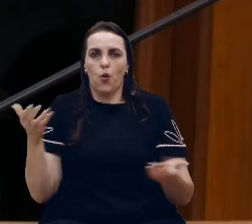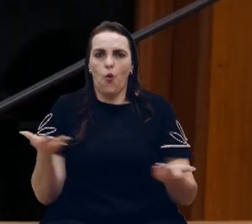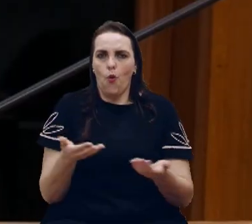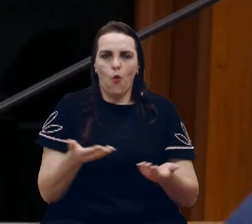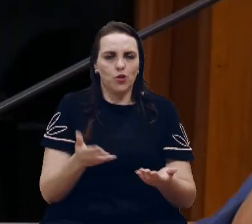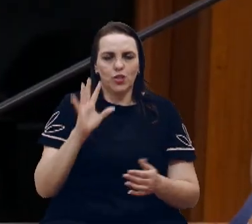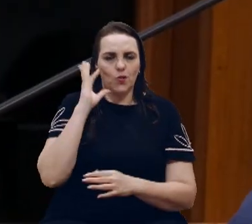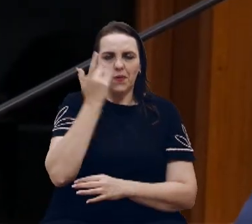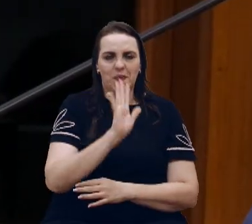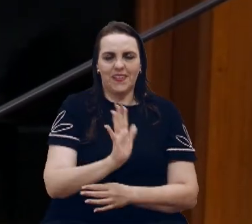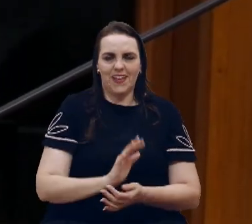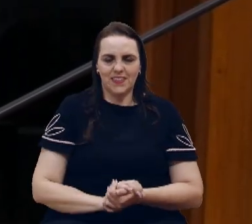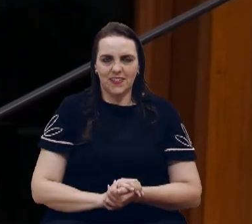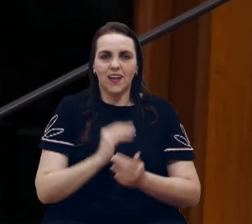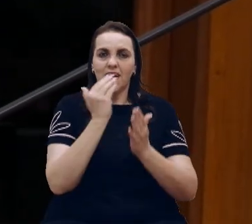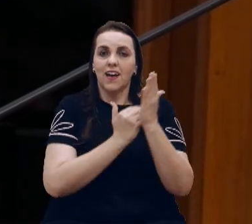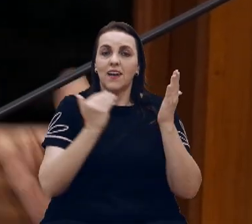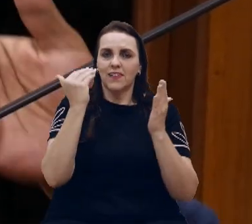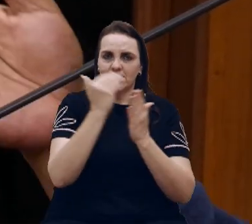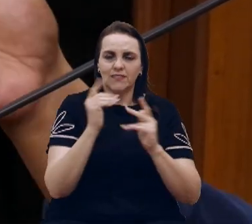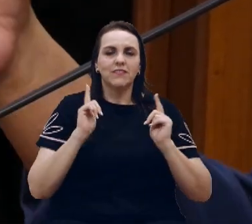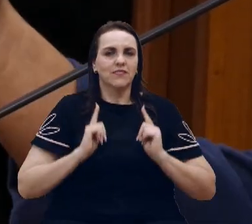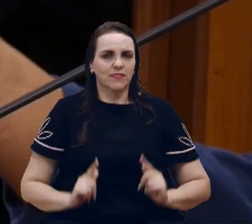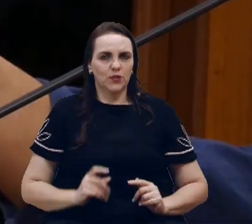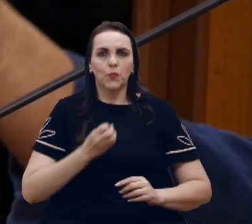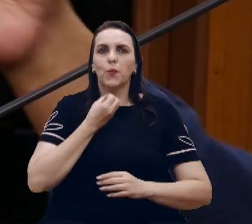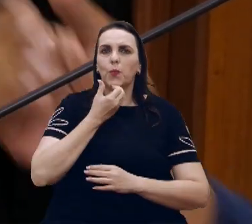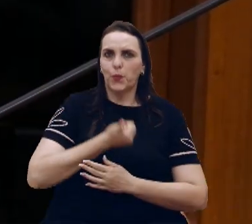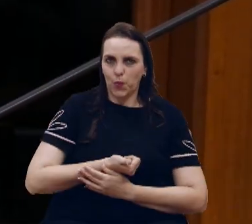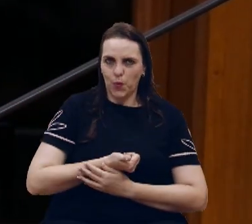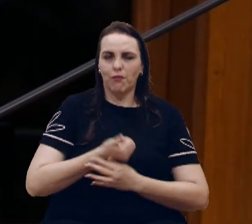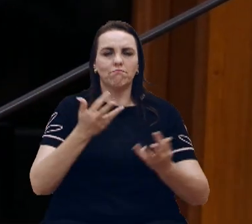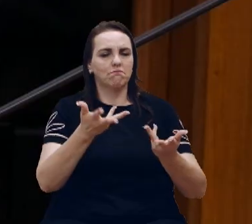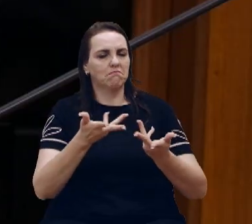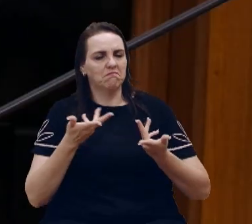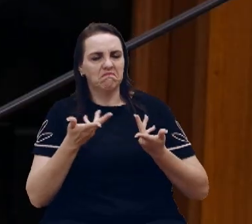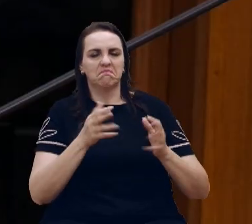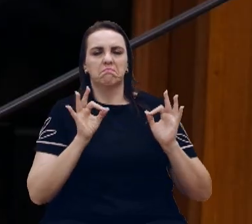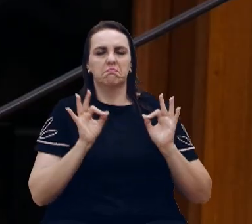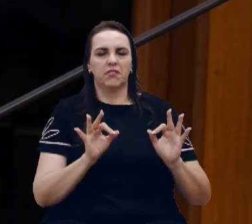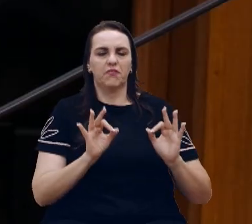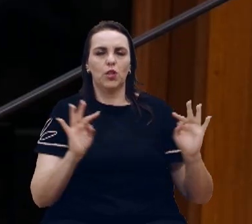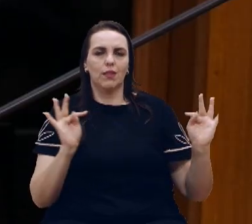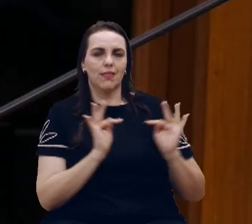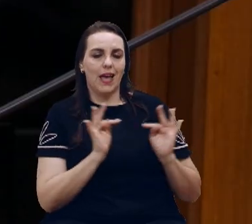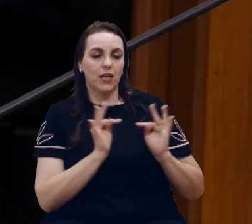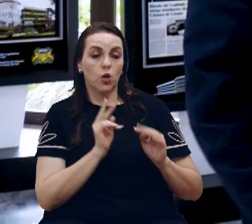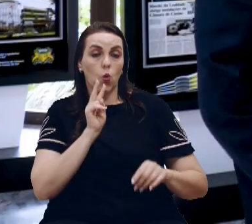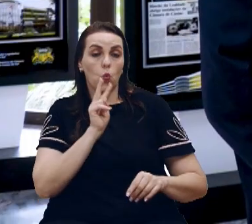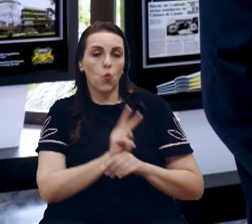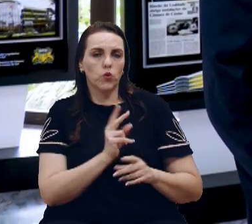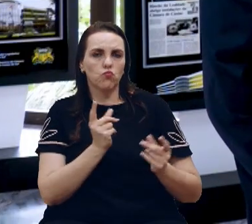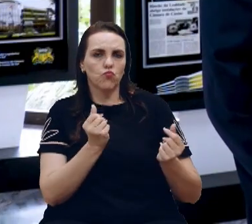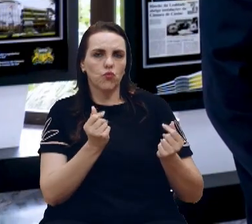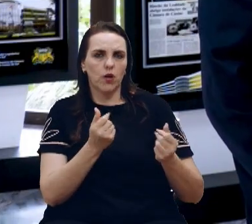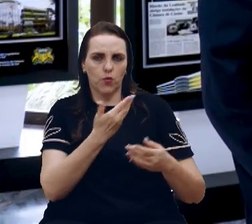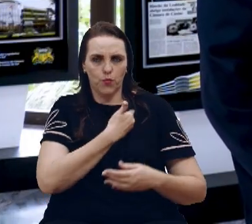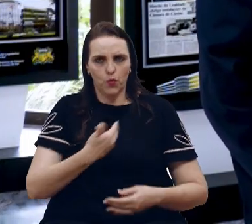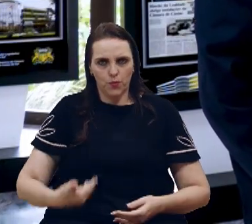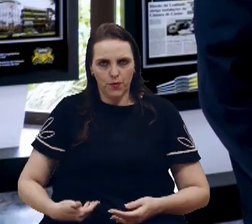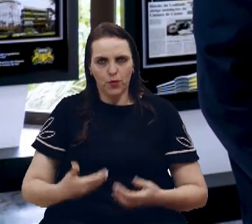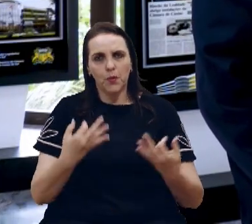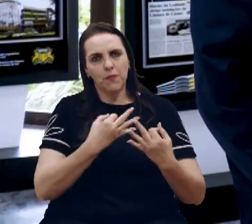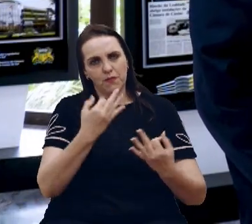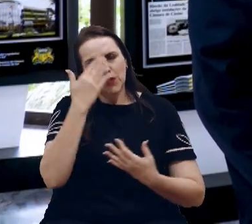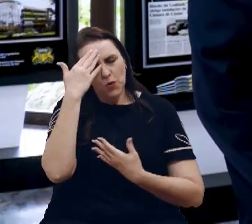que hoje, além de uma boa gestão, além de excelentes técnicos, eles cuidam do dinheiro público. Perfeito, obrigado pela